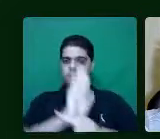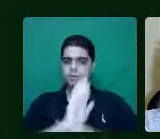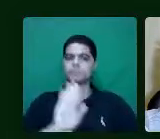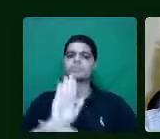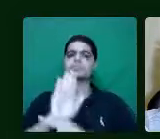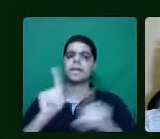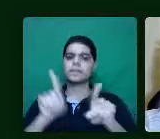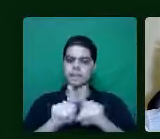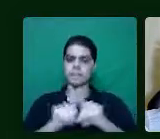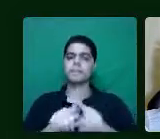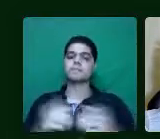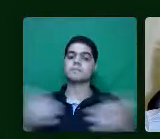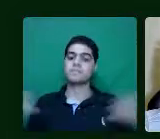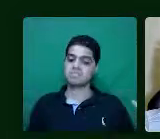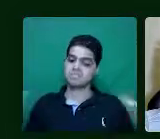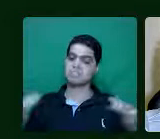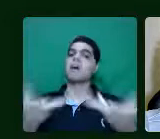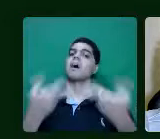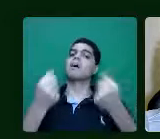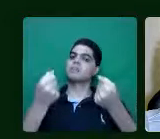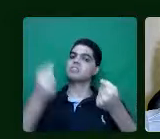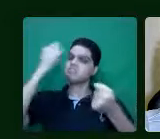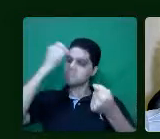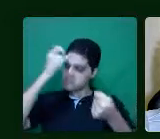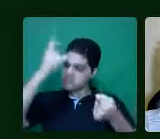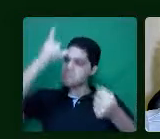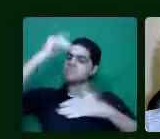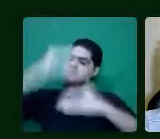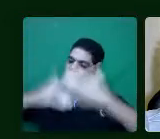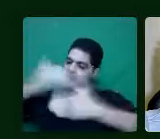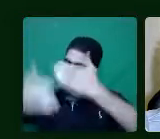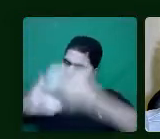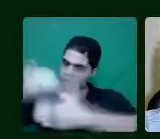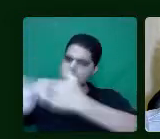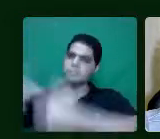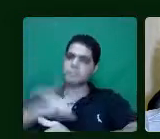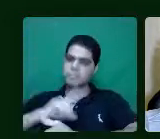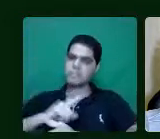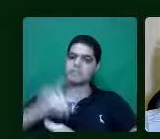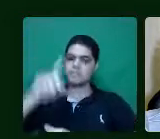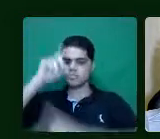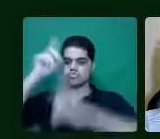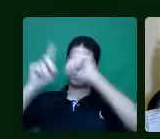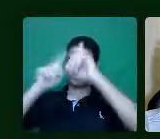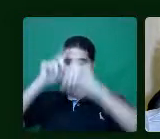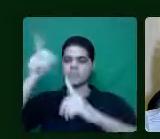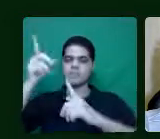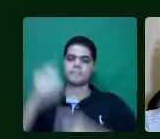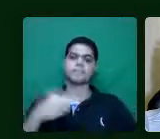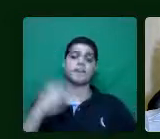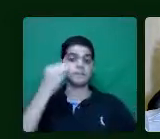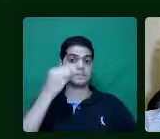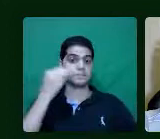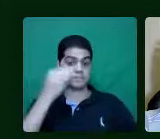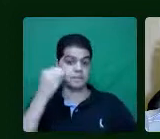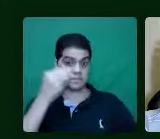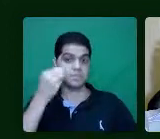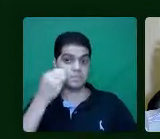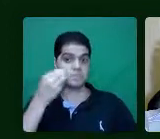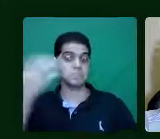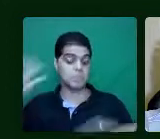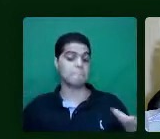vai enriquecer, né? Vai enriquecer esse processo de construção da ideia. A experiência é mais enriquecedora quando